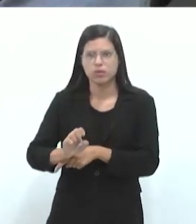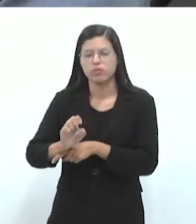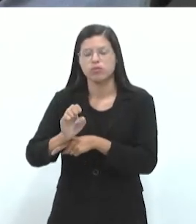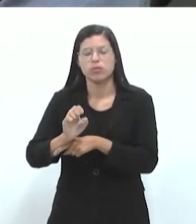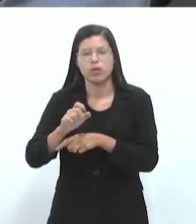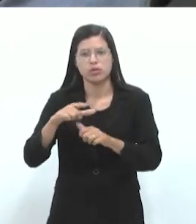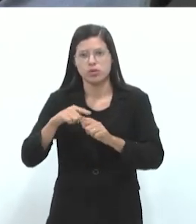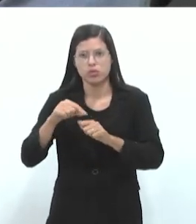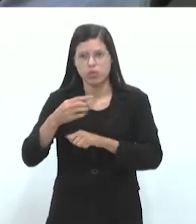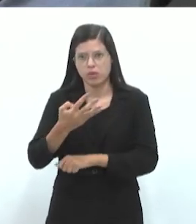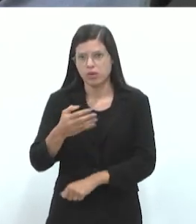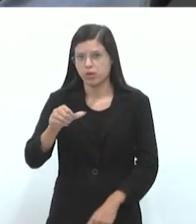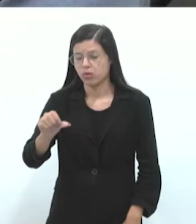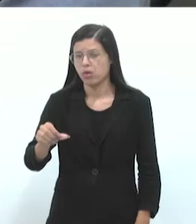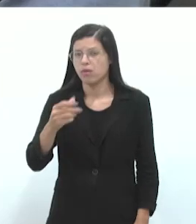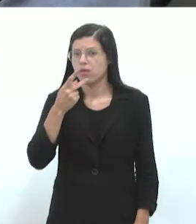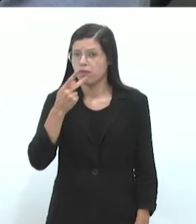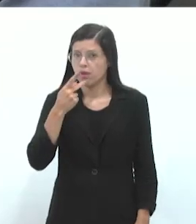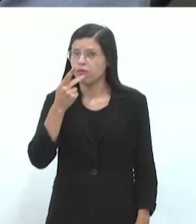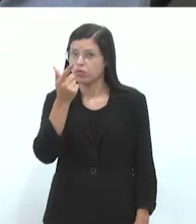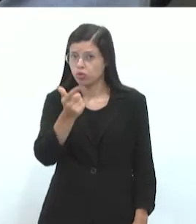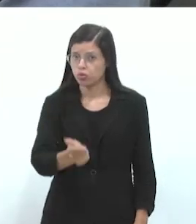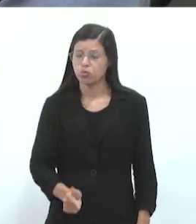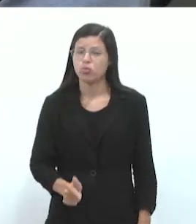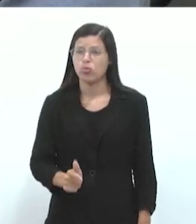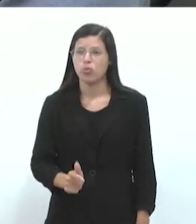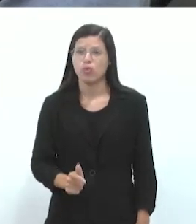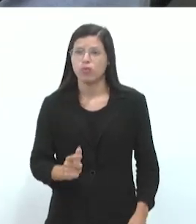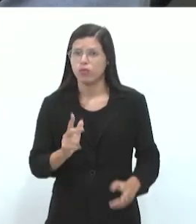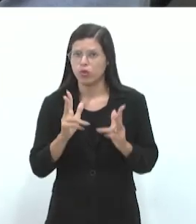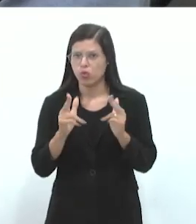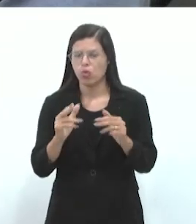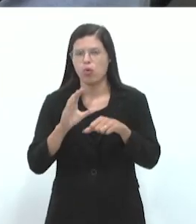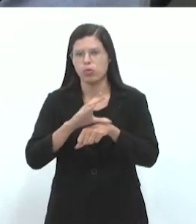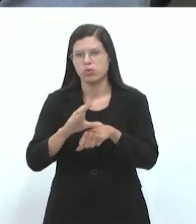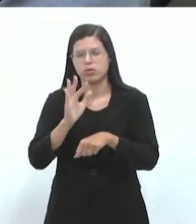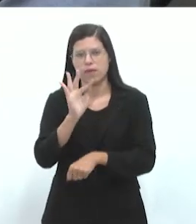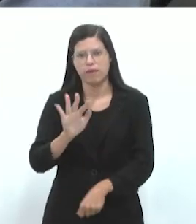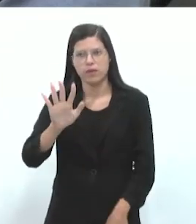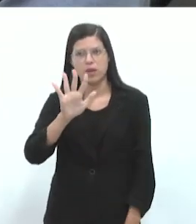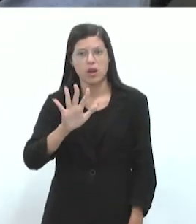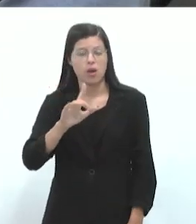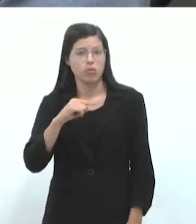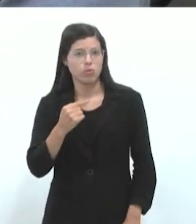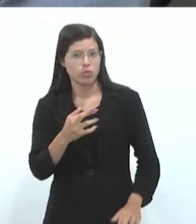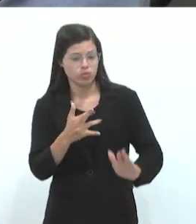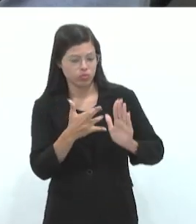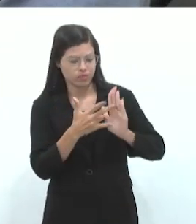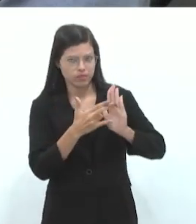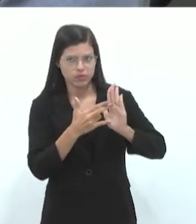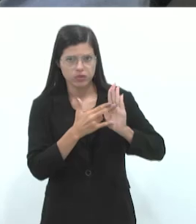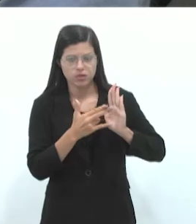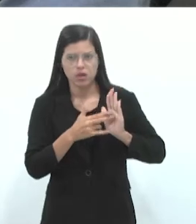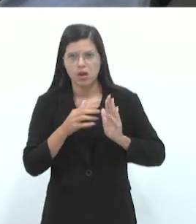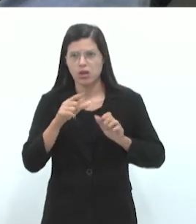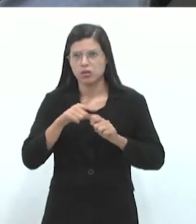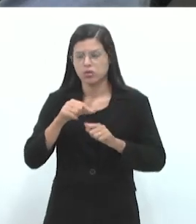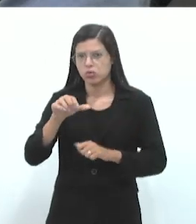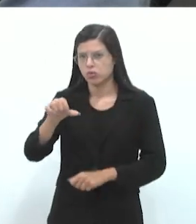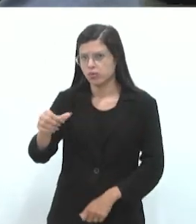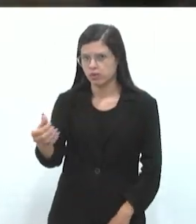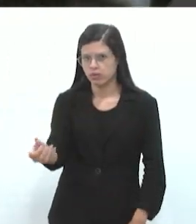7, repete mesma redação com a da Constituição Federal. E o nosso regimento interno, no artigo